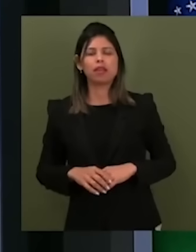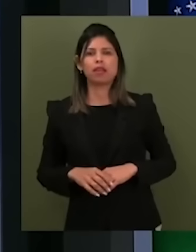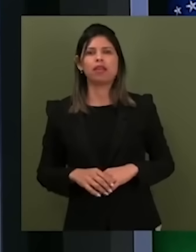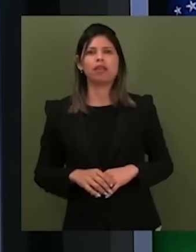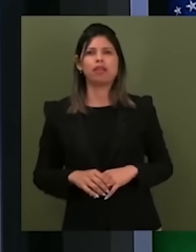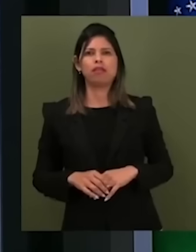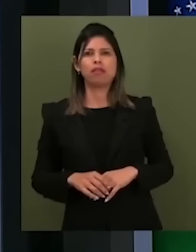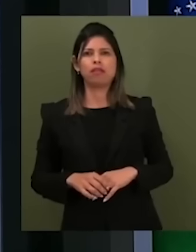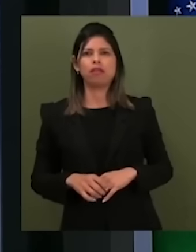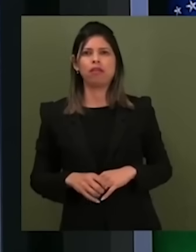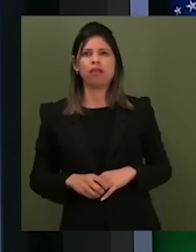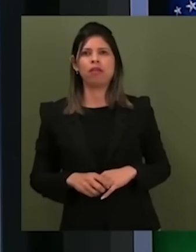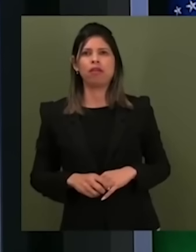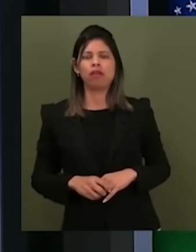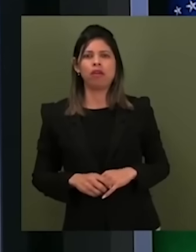que o ato,